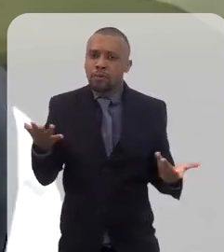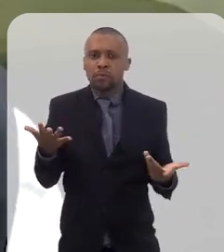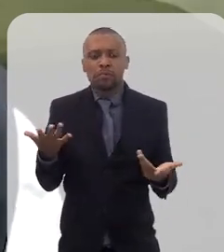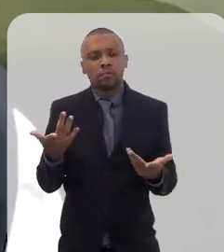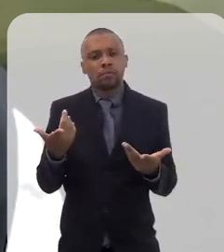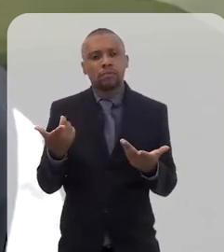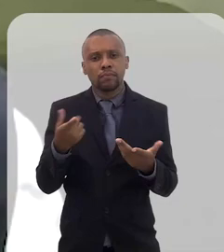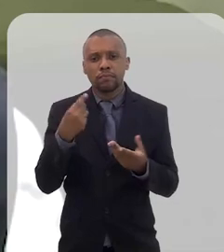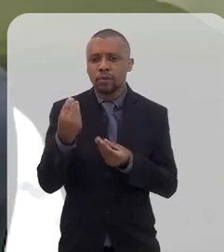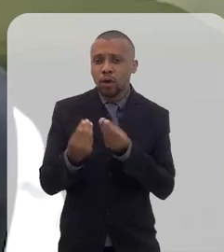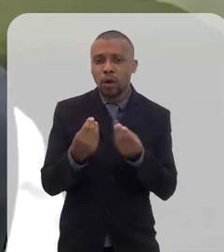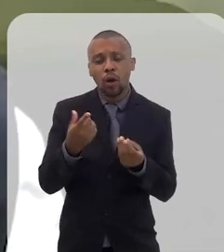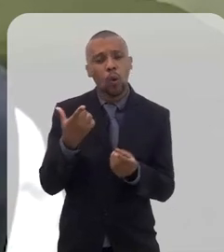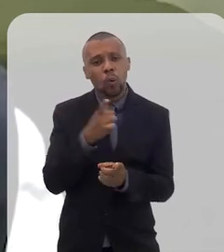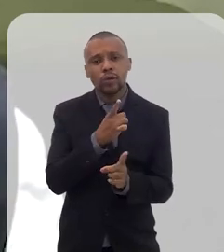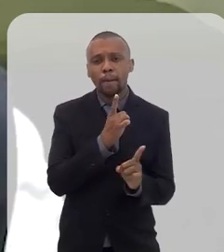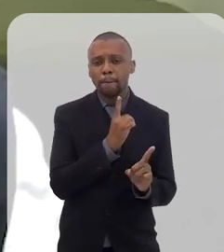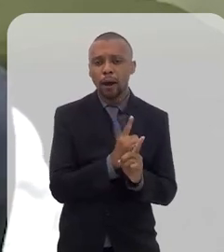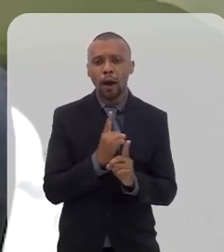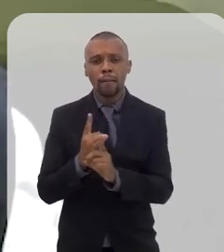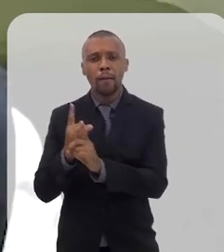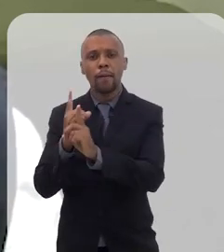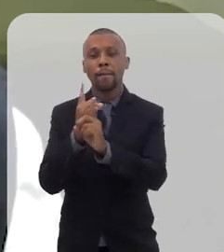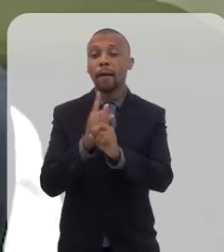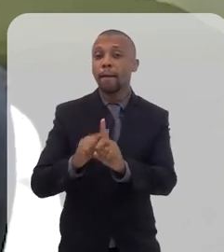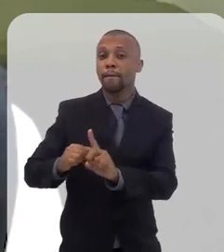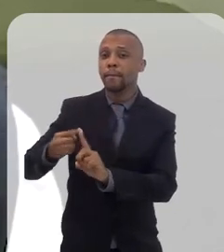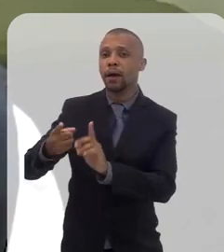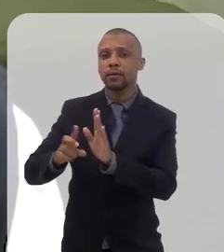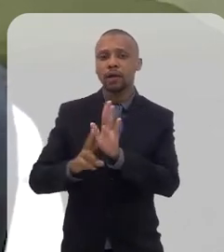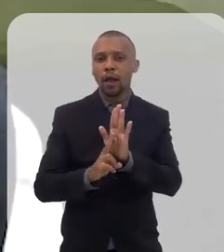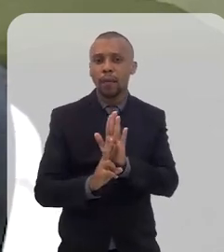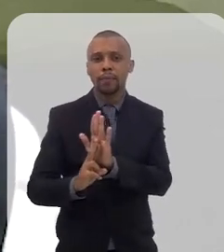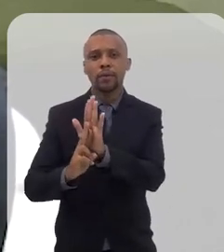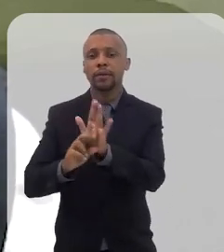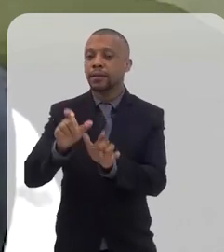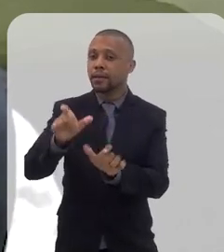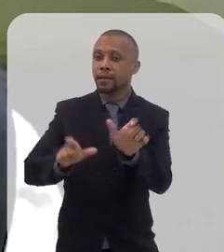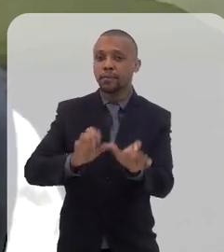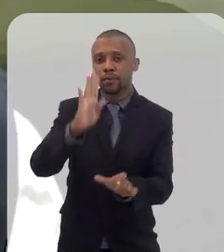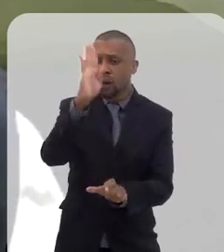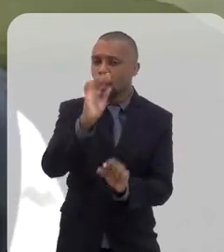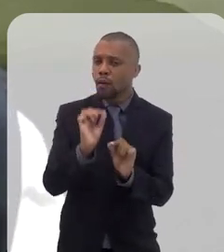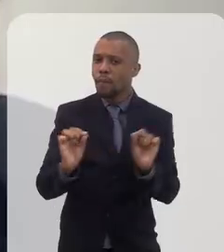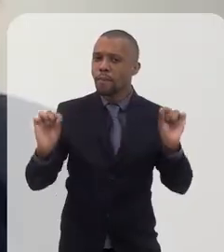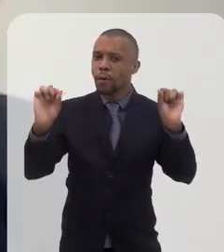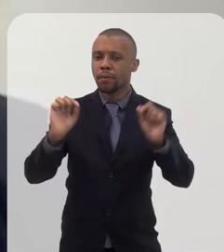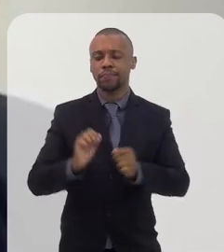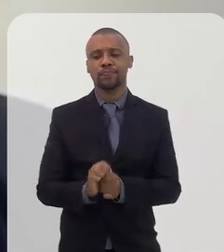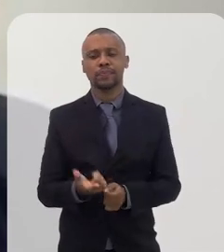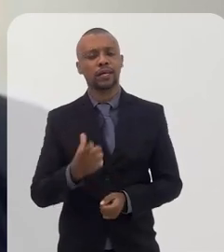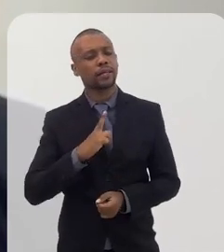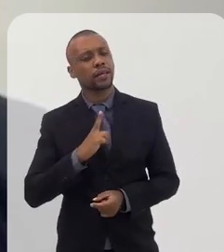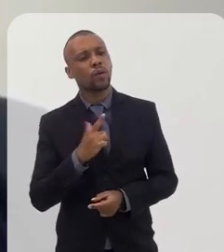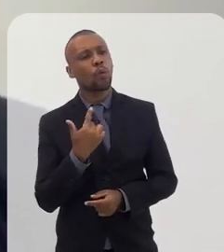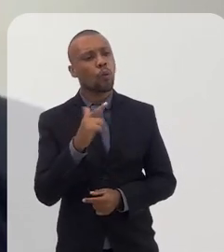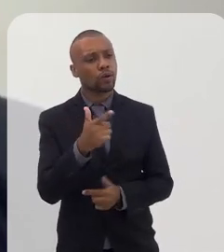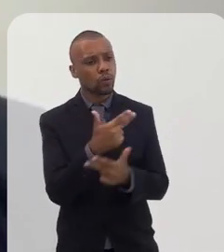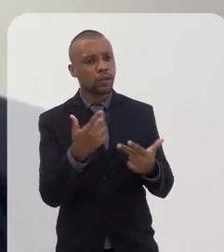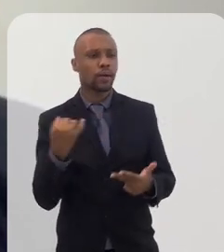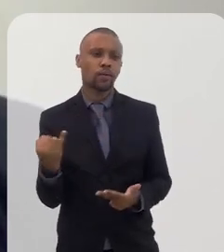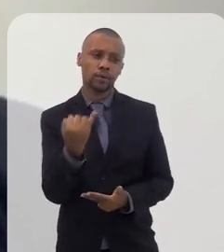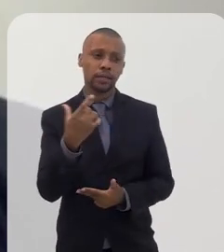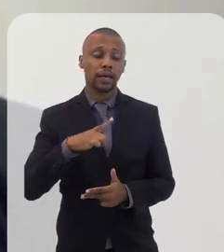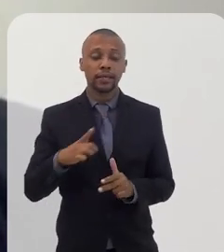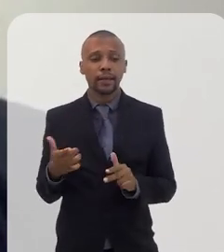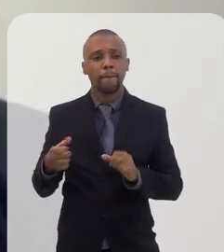de identificação e representação dessas pessoas no Brasil. Agora, tem também um outro ponto importante,